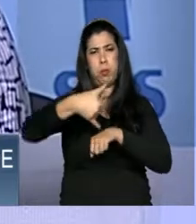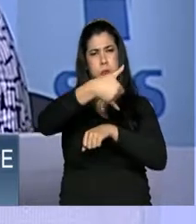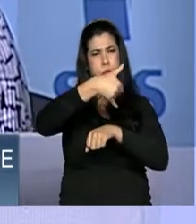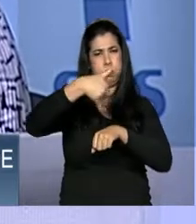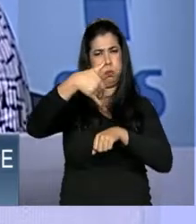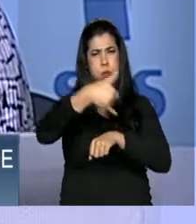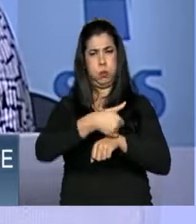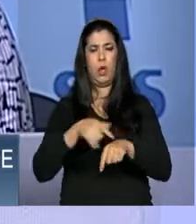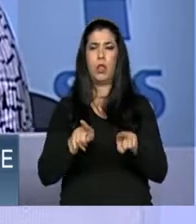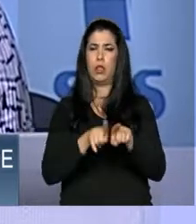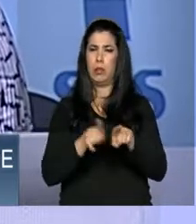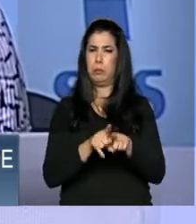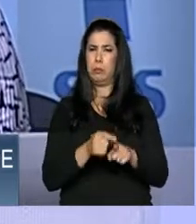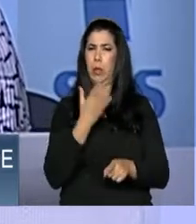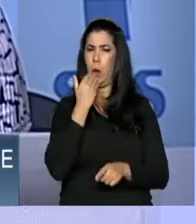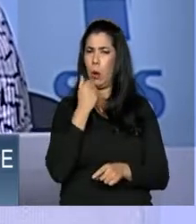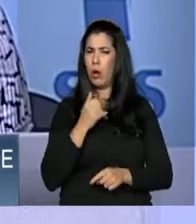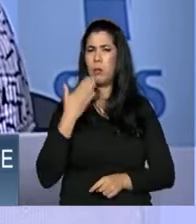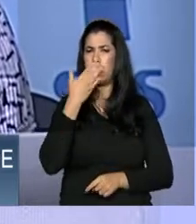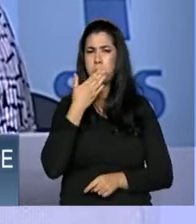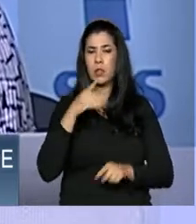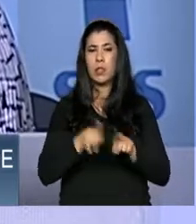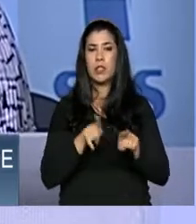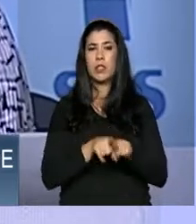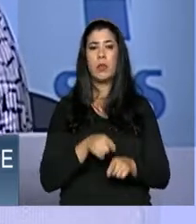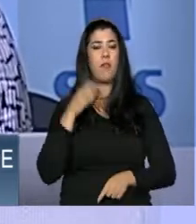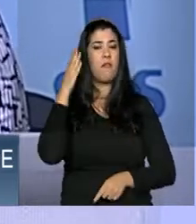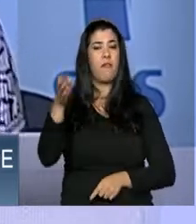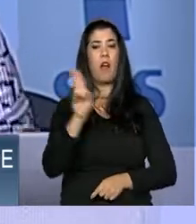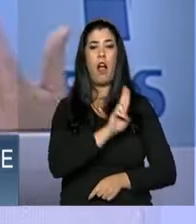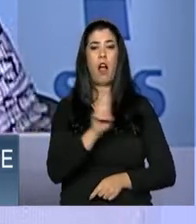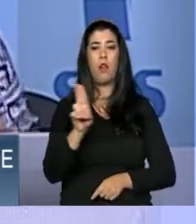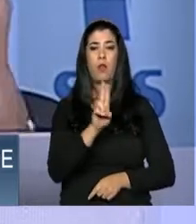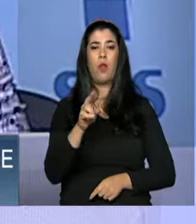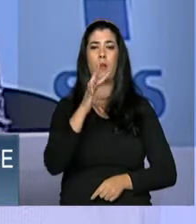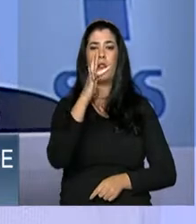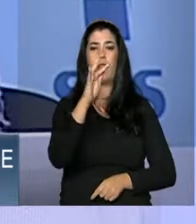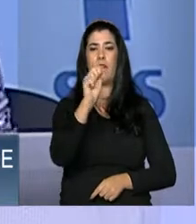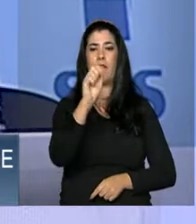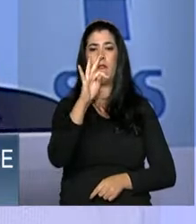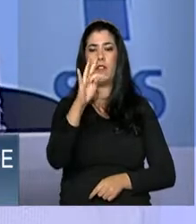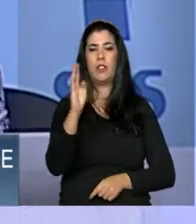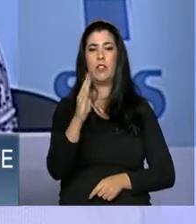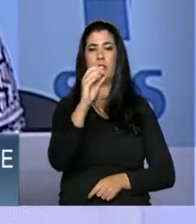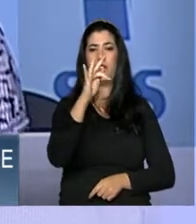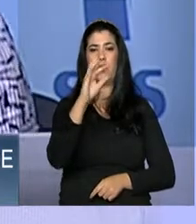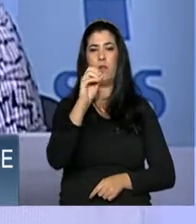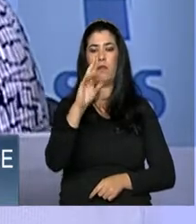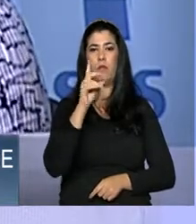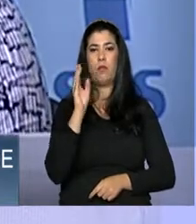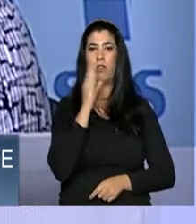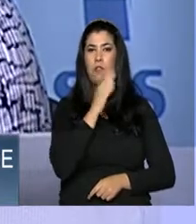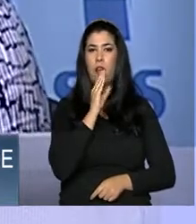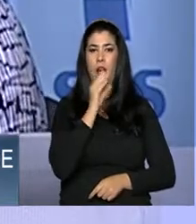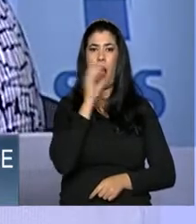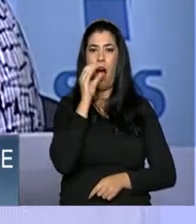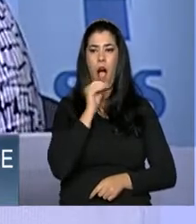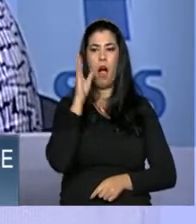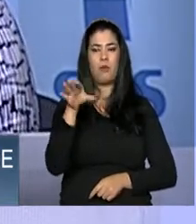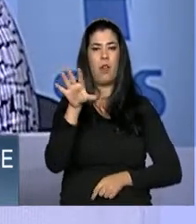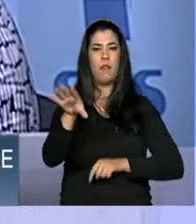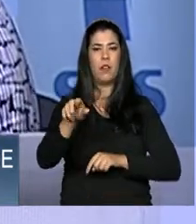muito açúcar, e comidas rápidas, né? O famoso fast food, né? Que se propagou praticamente em todo o